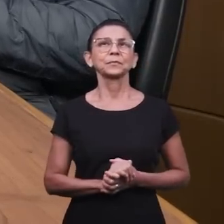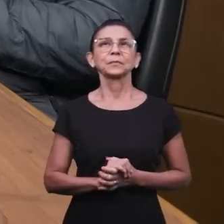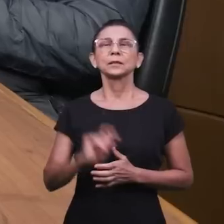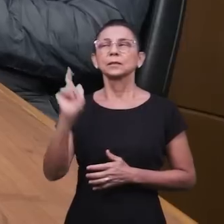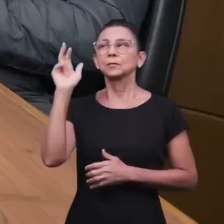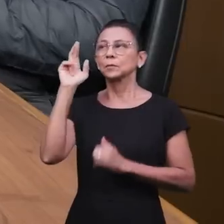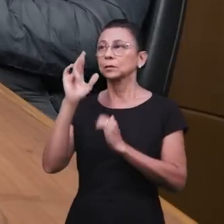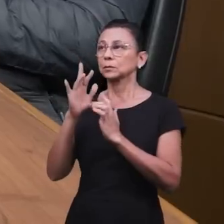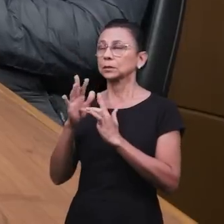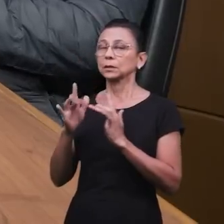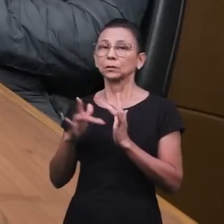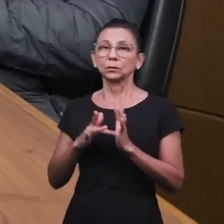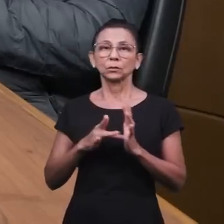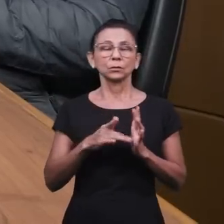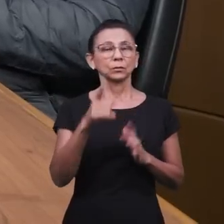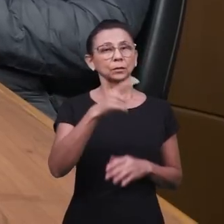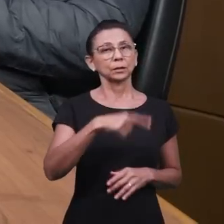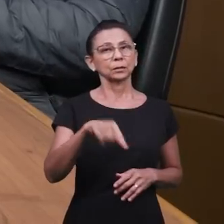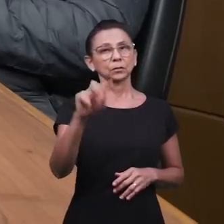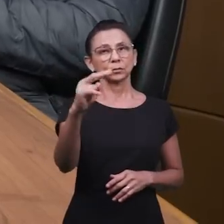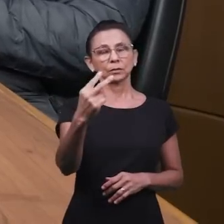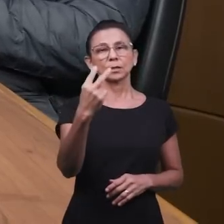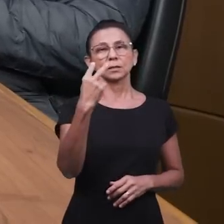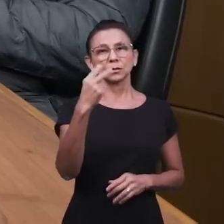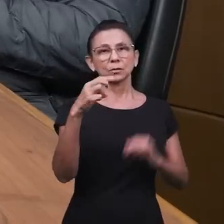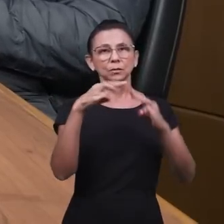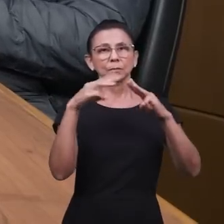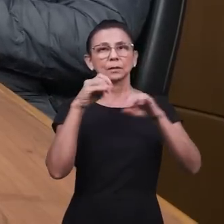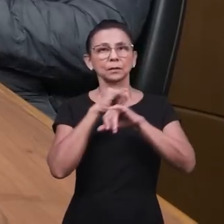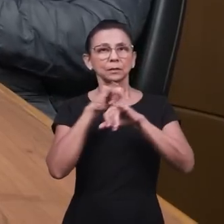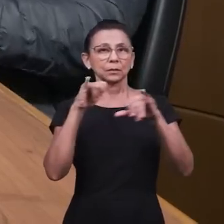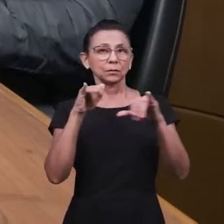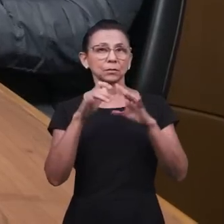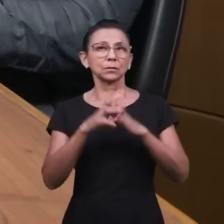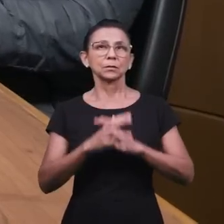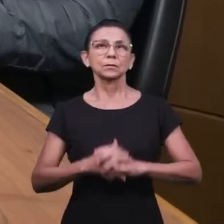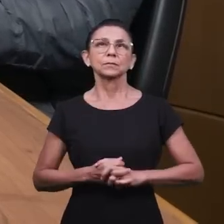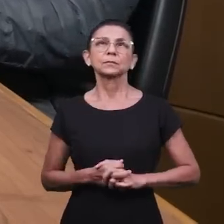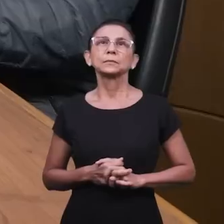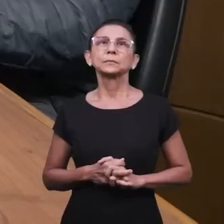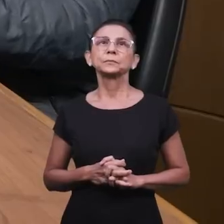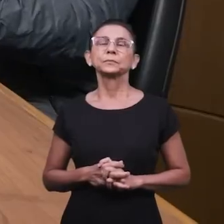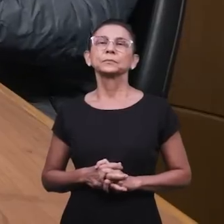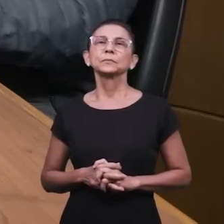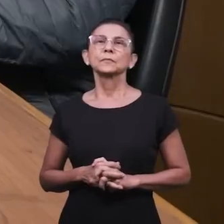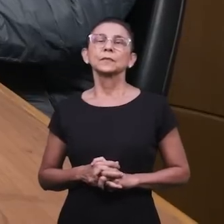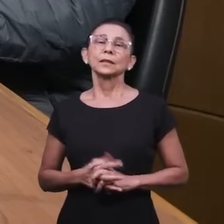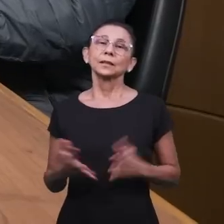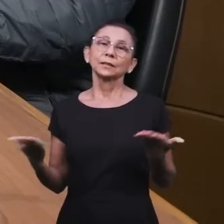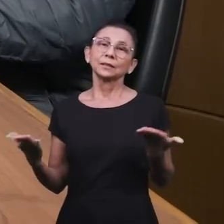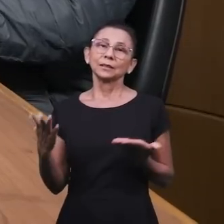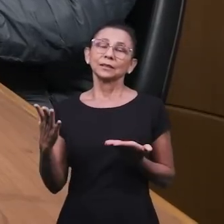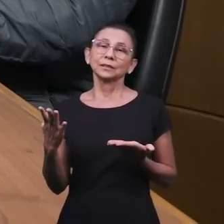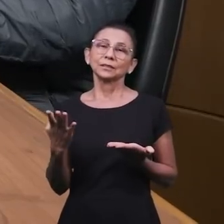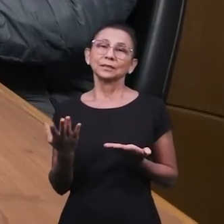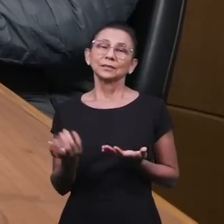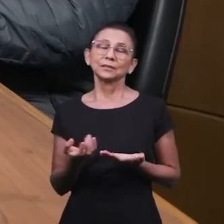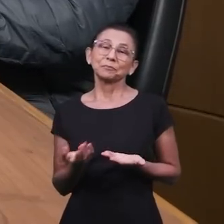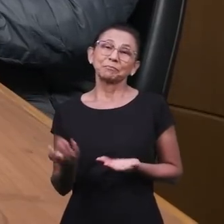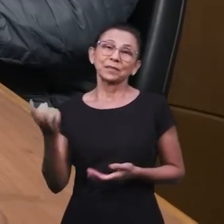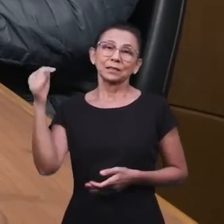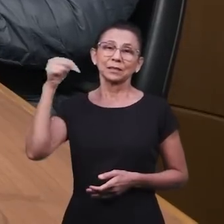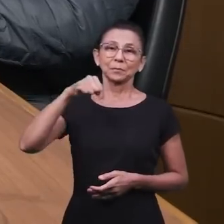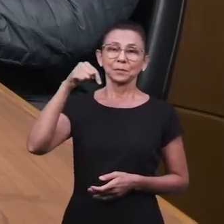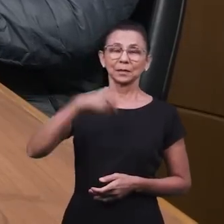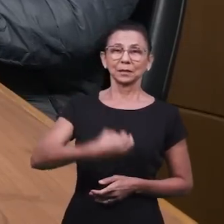do Senhor, pastor Ronildo. A paz do Senhor, Isabela, e a paz dos nossos irmãos, telespectadores da Manaim News. Estamos aqui diretamente,